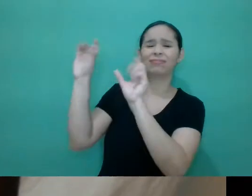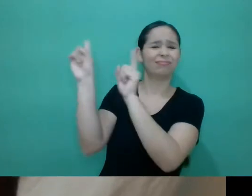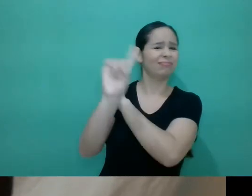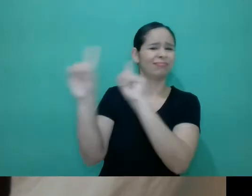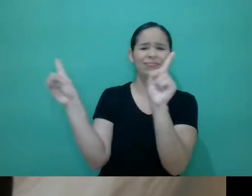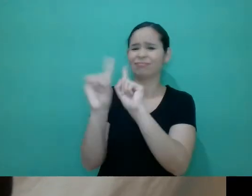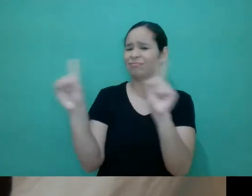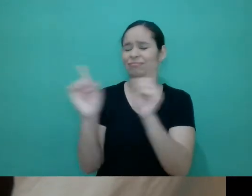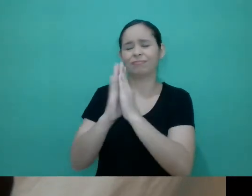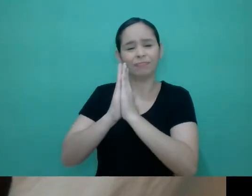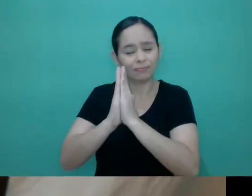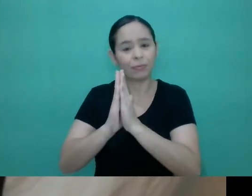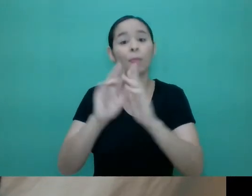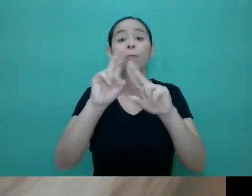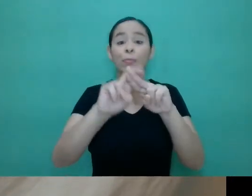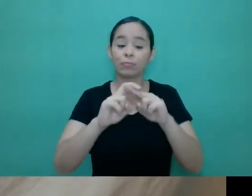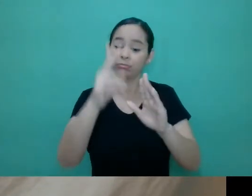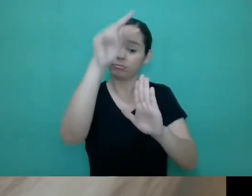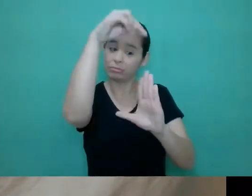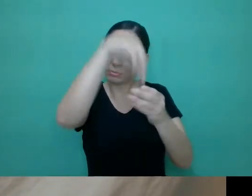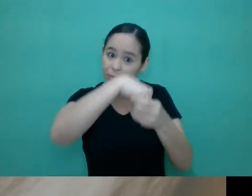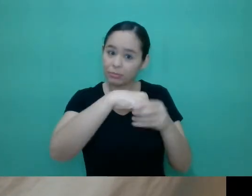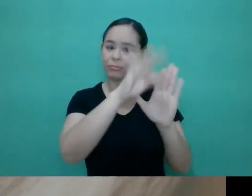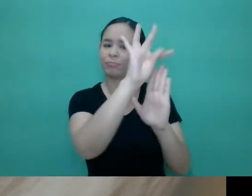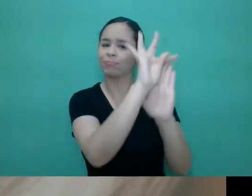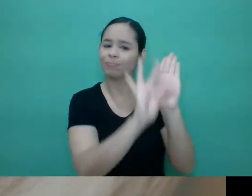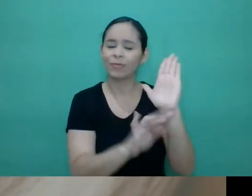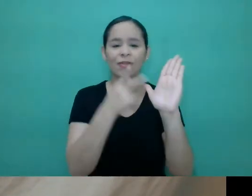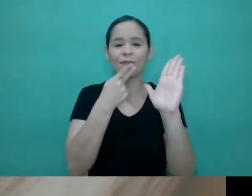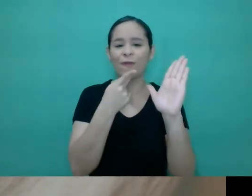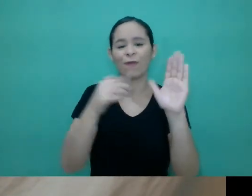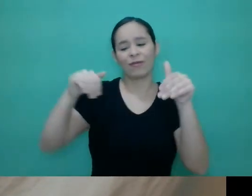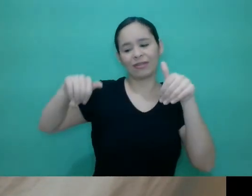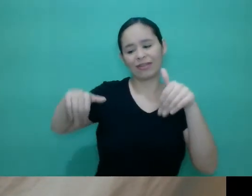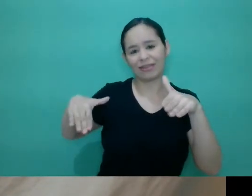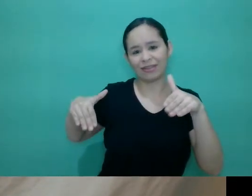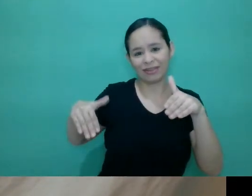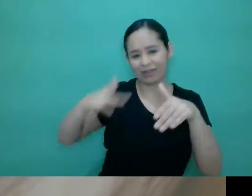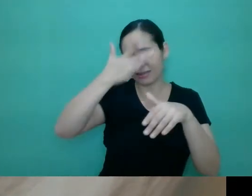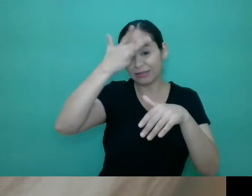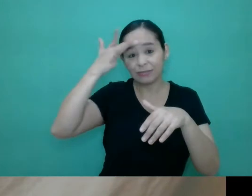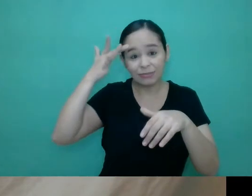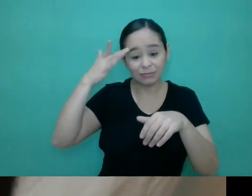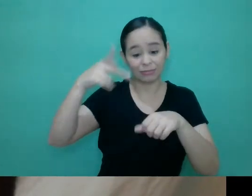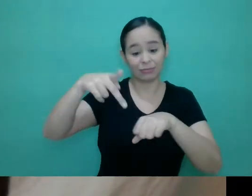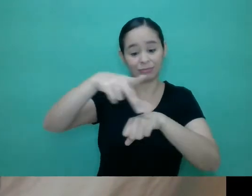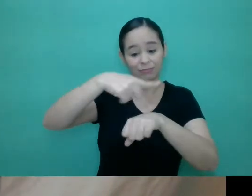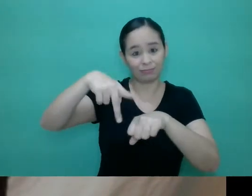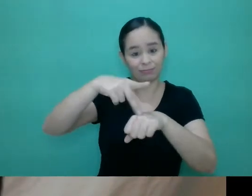o ensaio deixa isso claro, né, de que eles não aceitavam, porque se era uma ameaça na metrópole, por que não poderia também ser uma